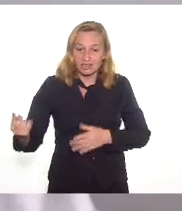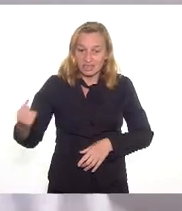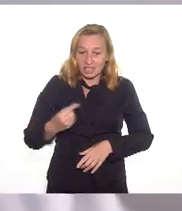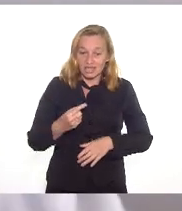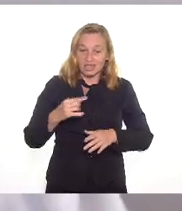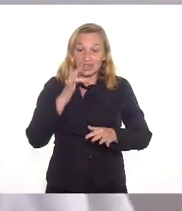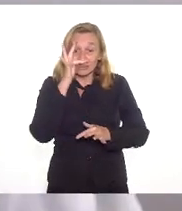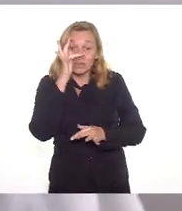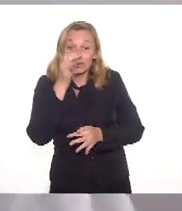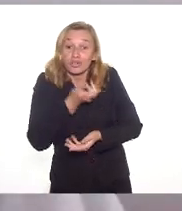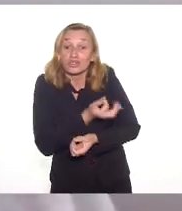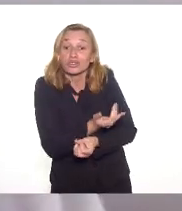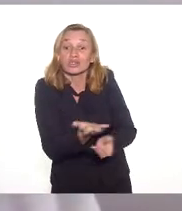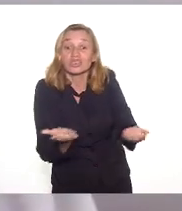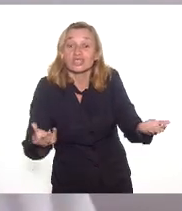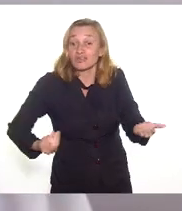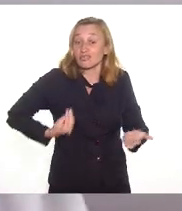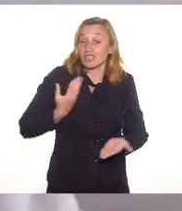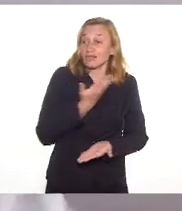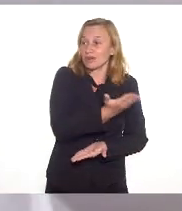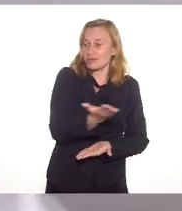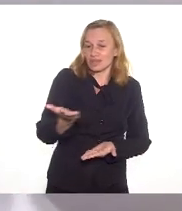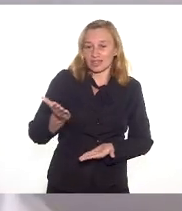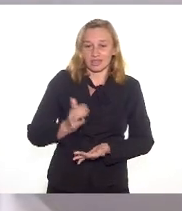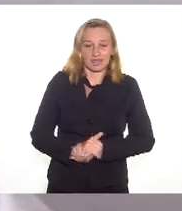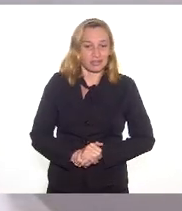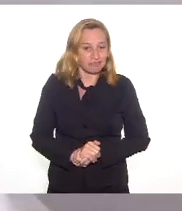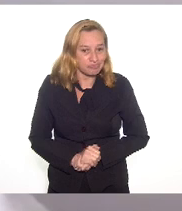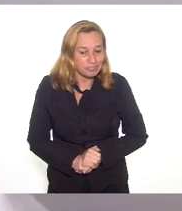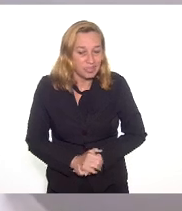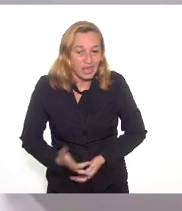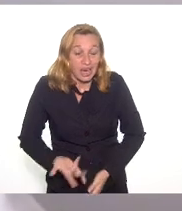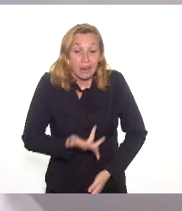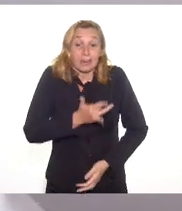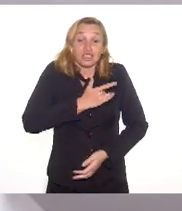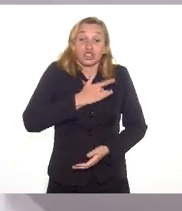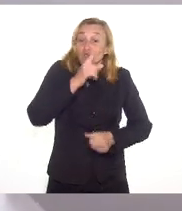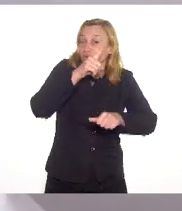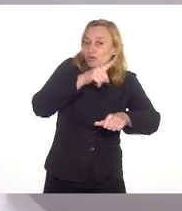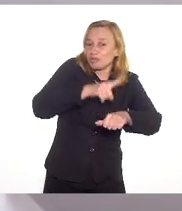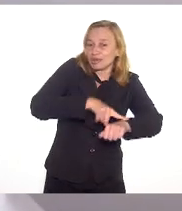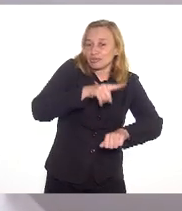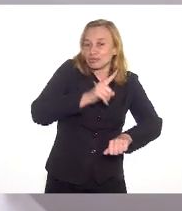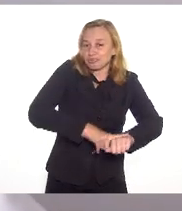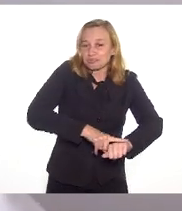flores em vidas para você. Se a paixão do momento